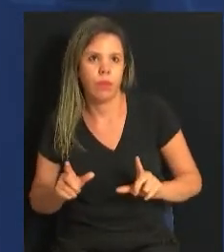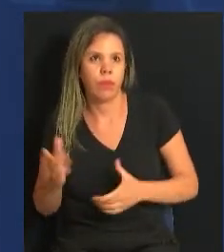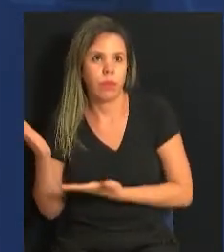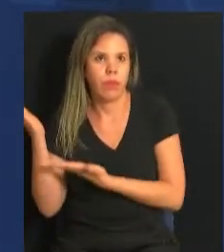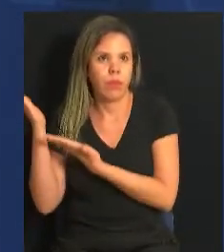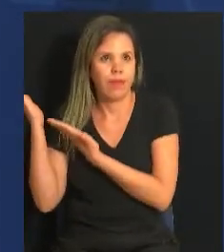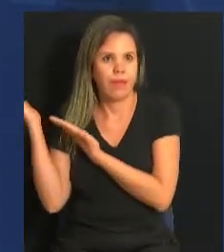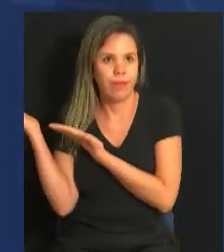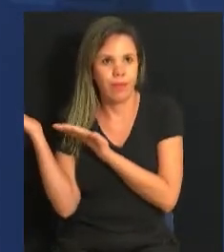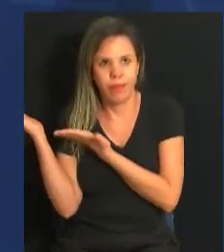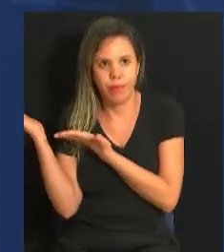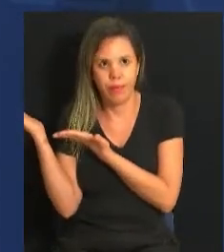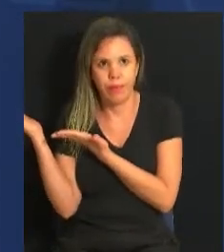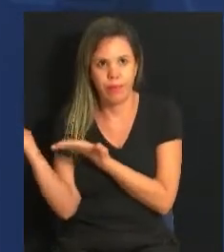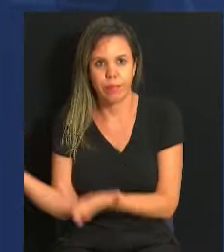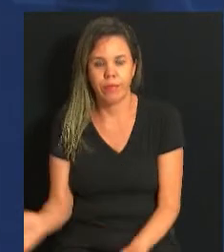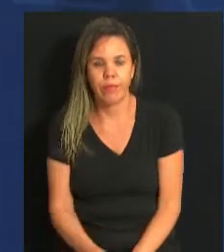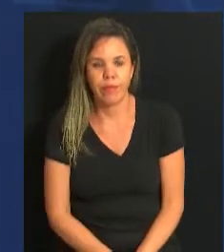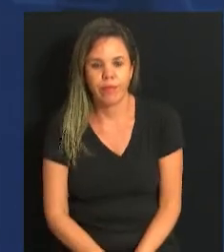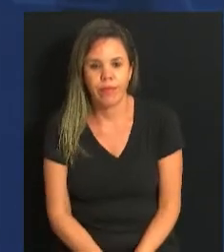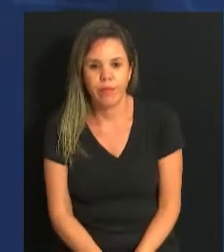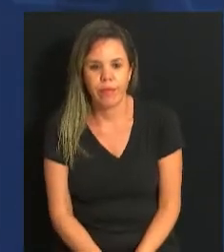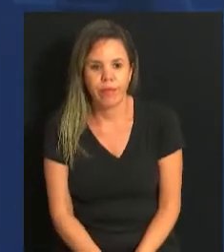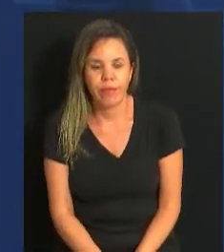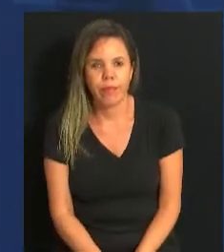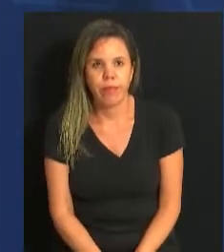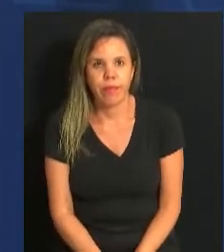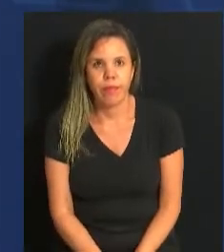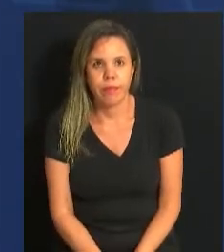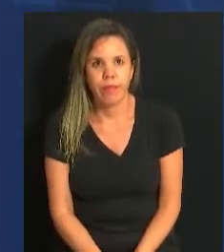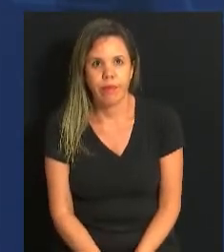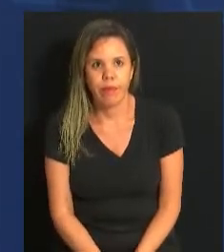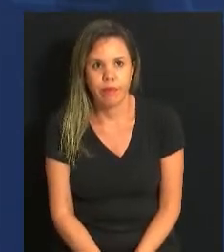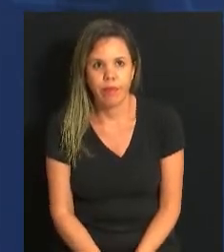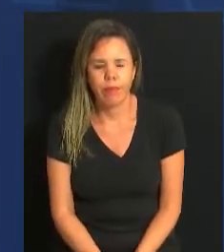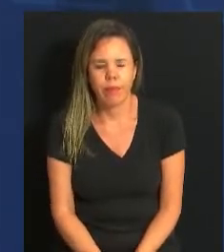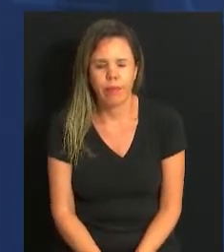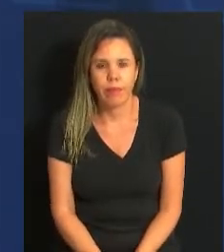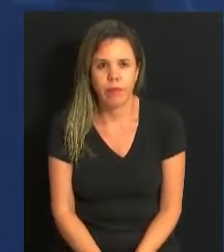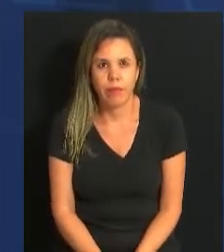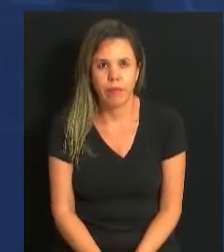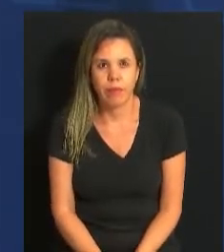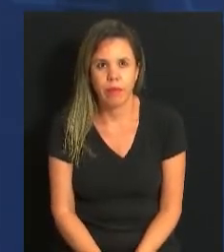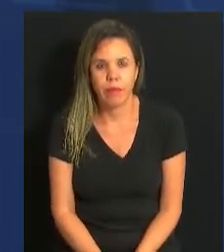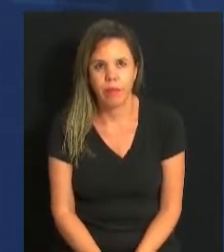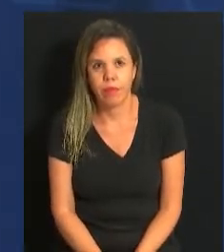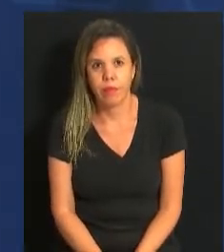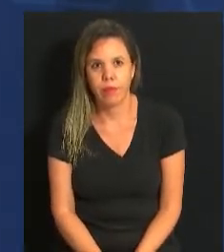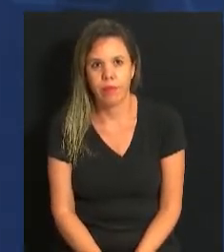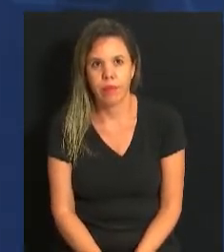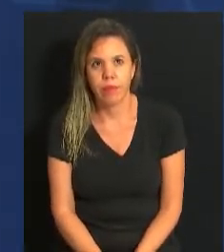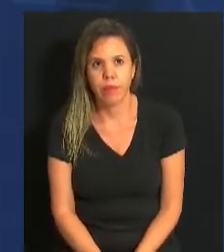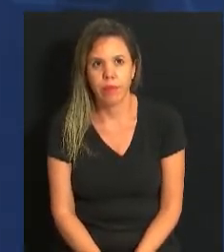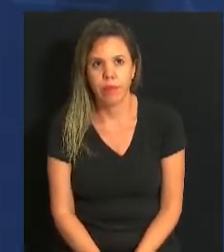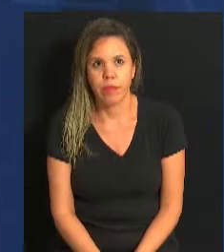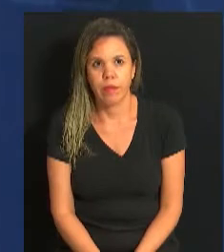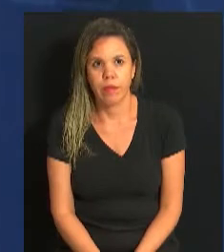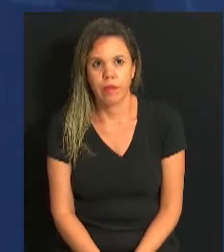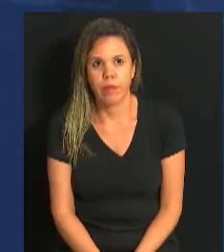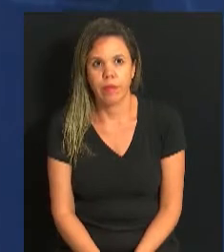número do nosso WhatsApp e já aparece aqui na sua tela 19 ao nosso DDD 97